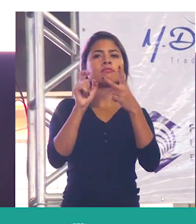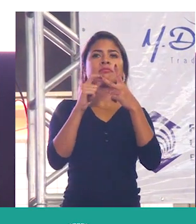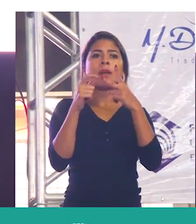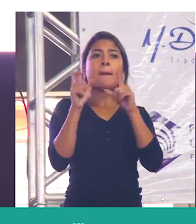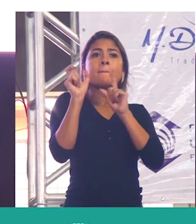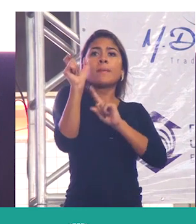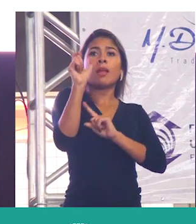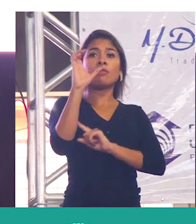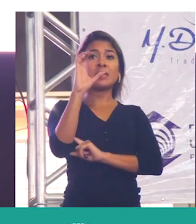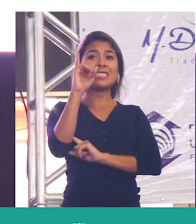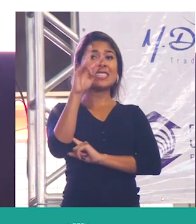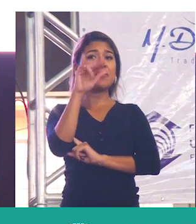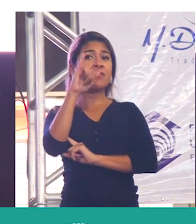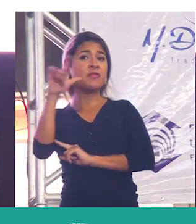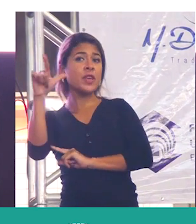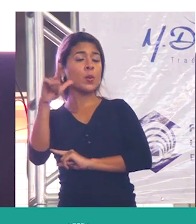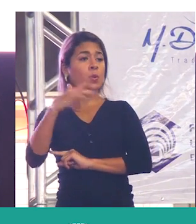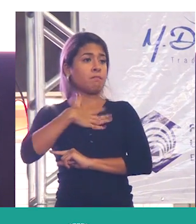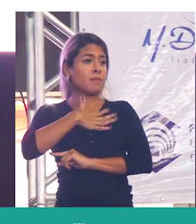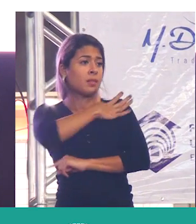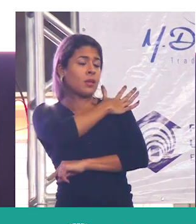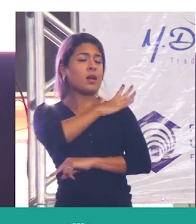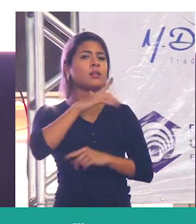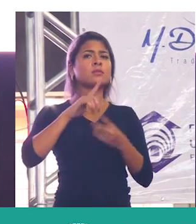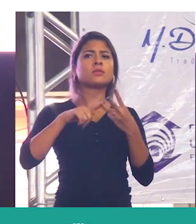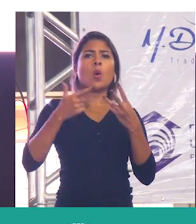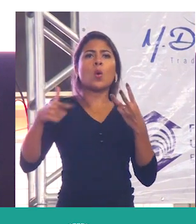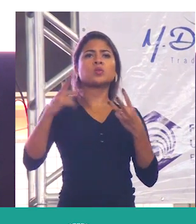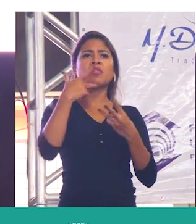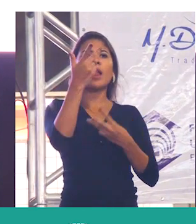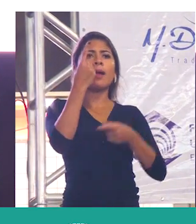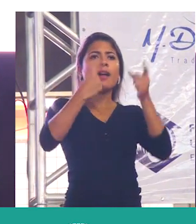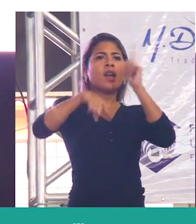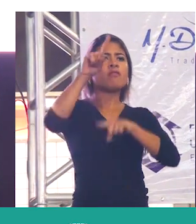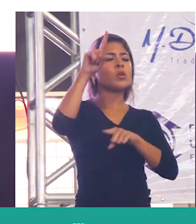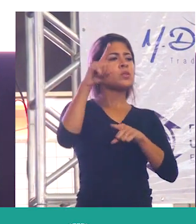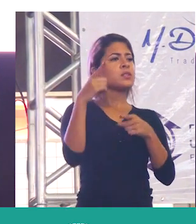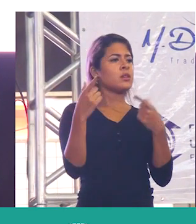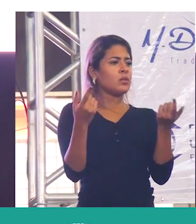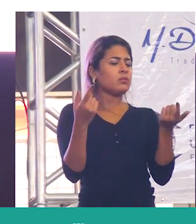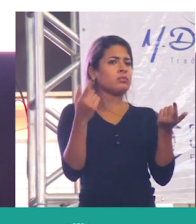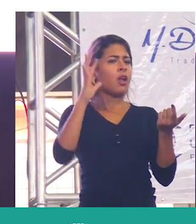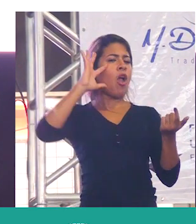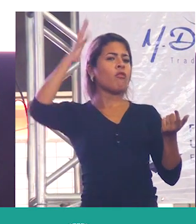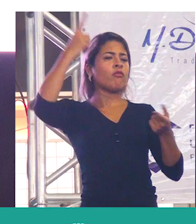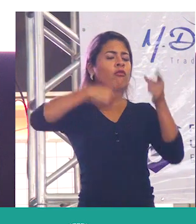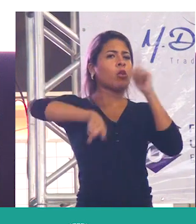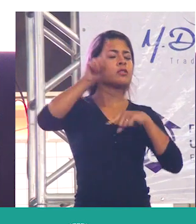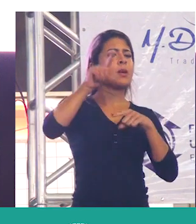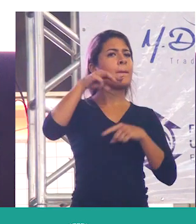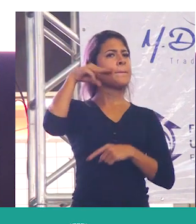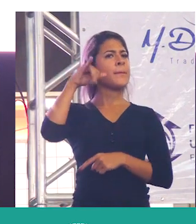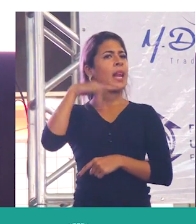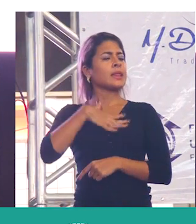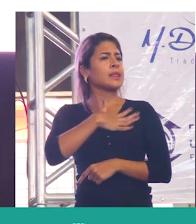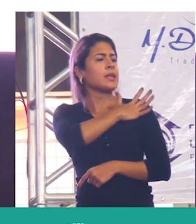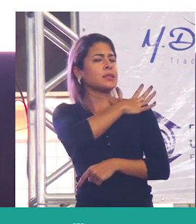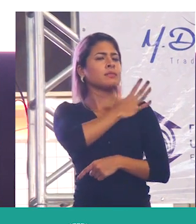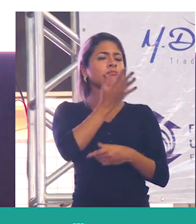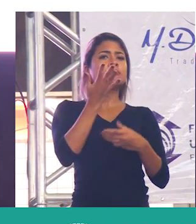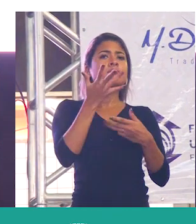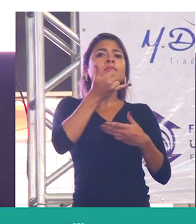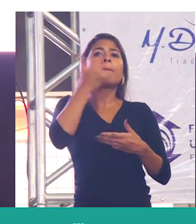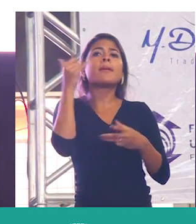quem fale até de revolução, mas isso aí é uma questão talvez, por enquanto, menor para a gente.